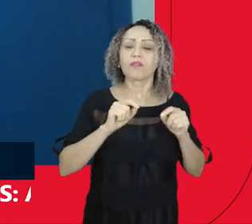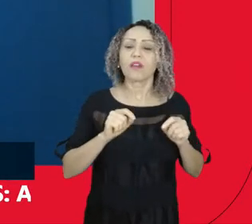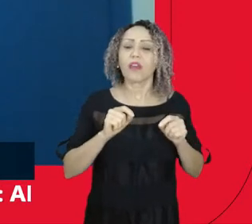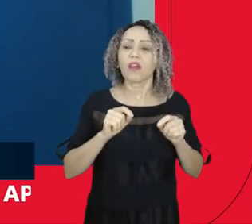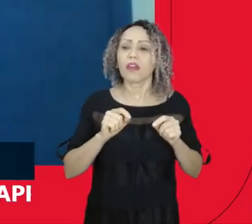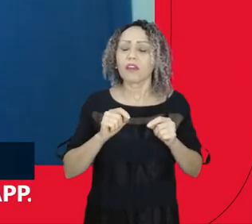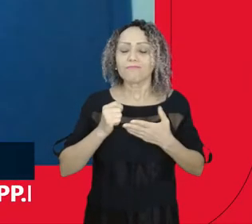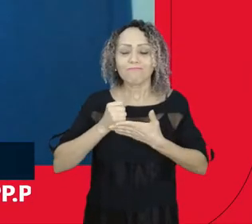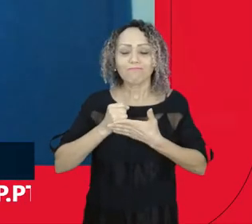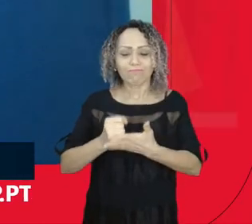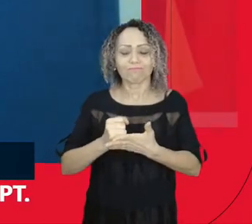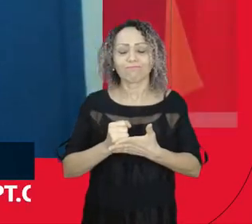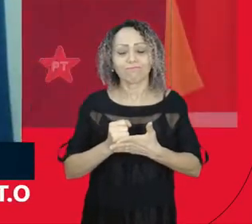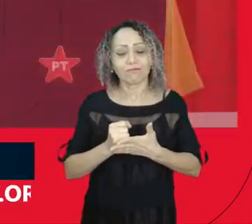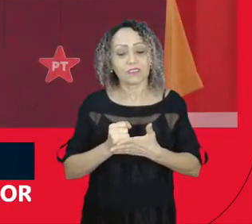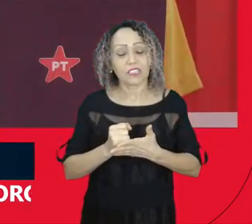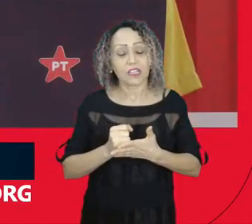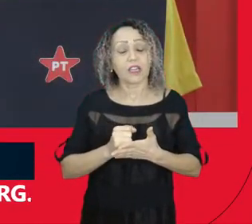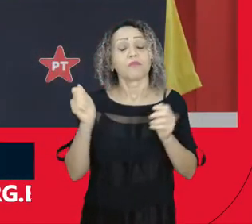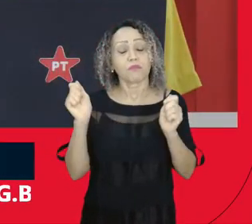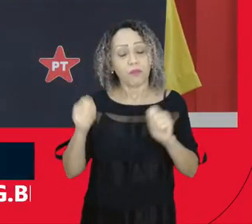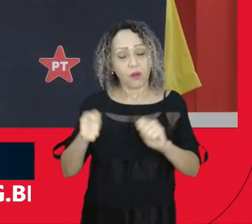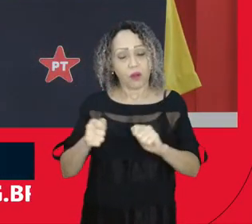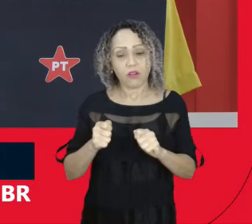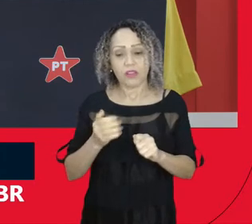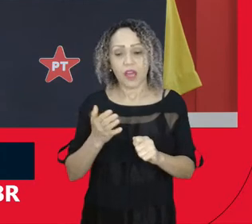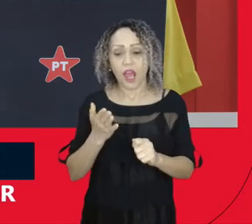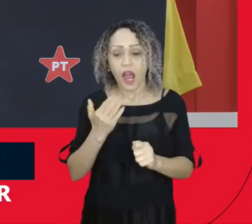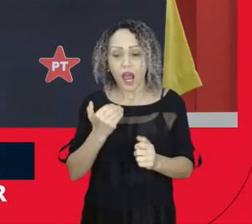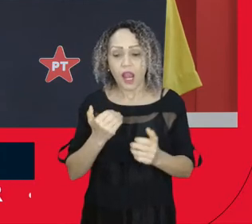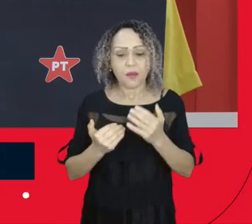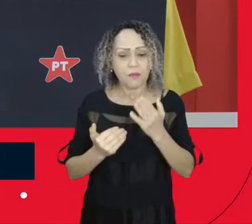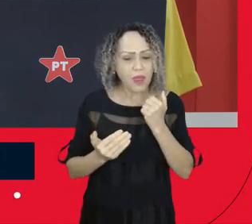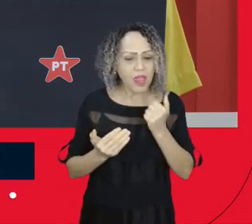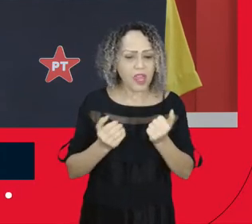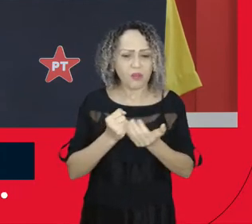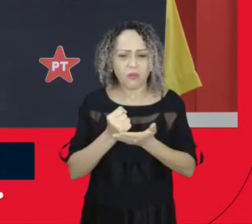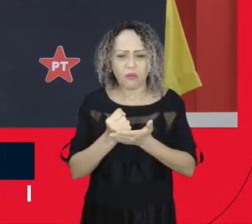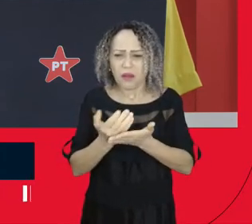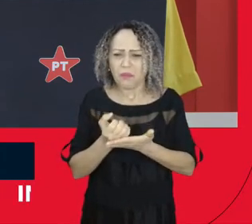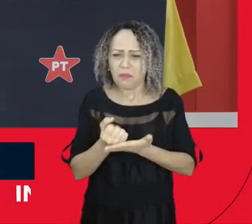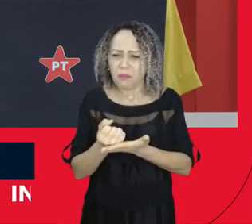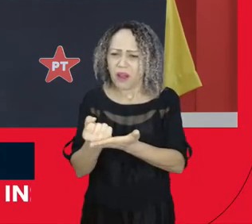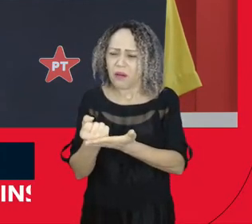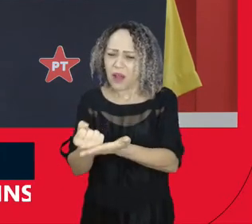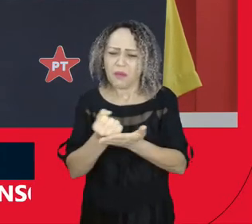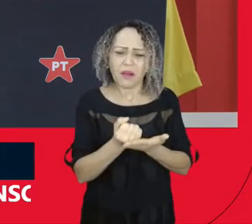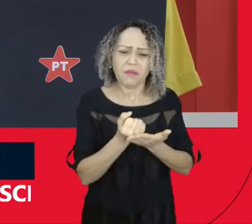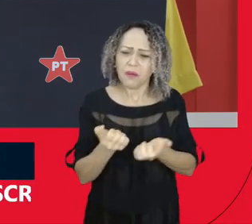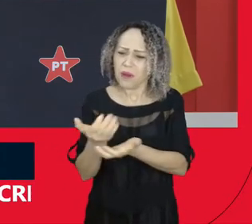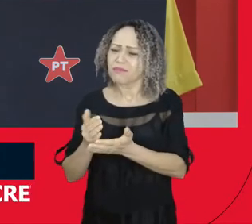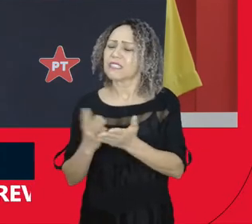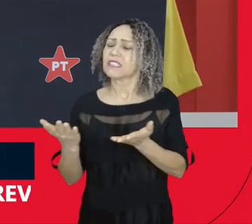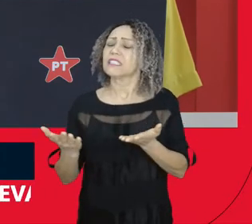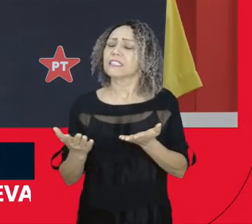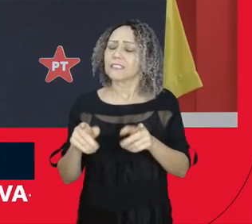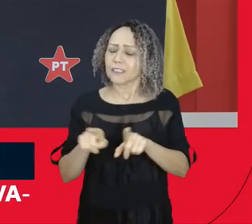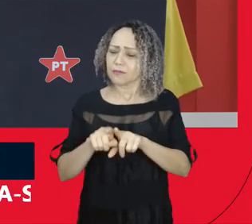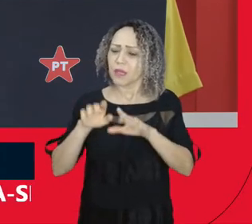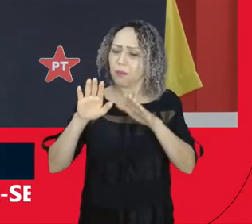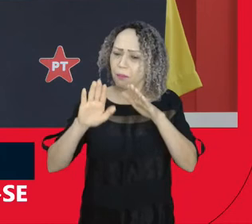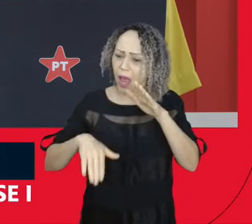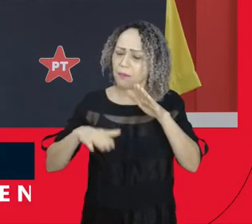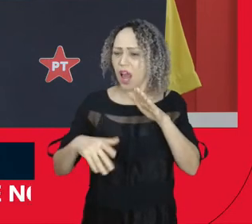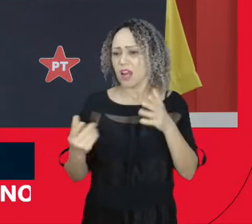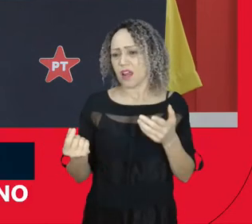a gente tenha mais oferta de alimentos, mais barata, porque outra questão, né? Está tudo congelado, como eu disse, Bolsa